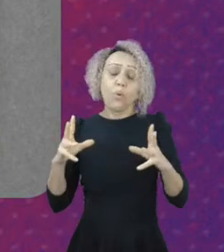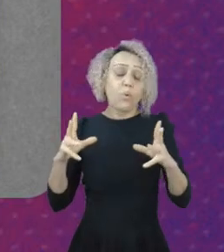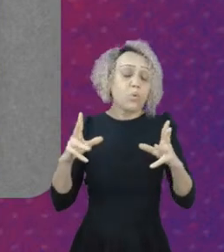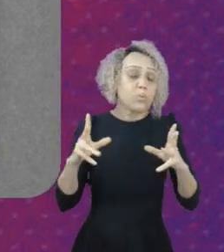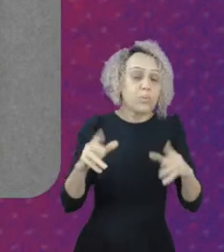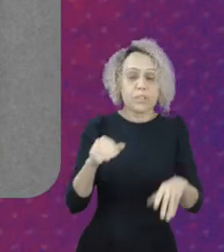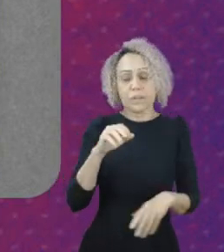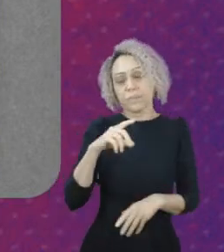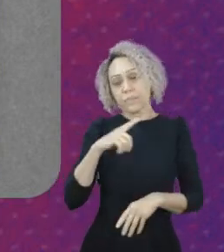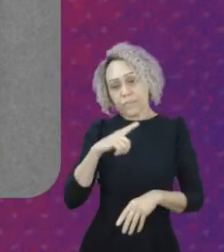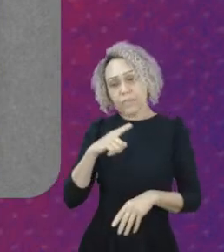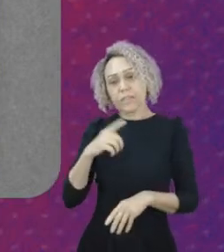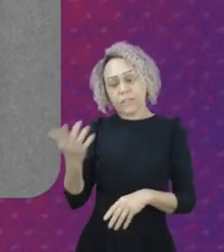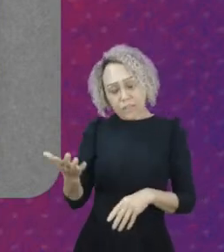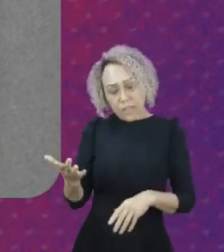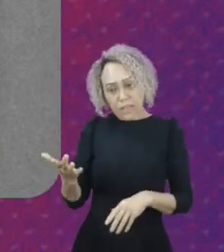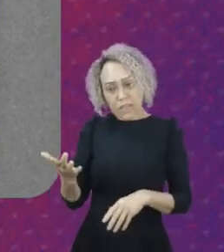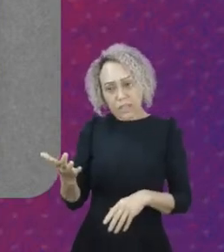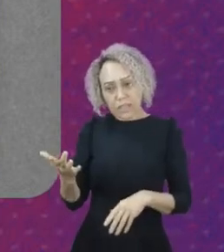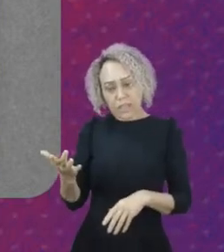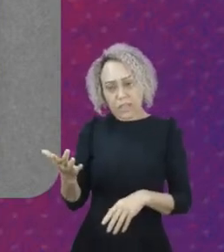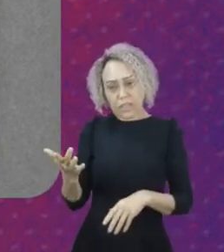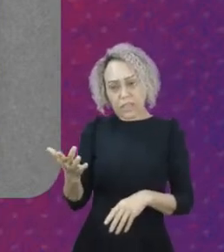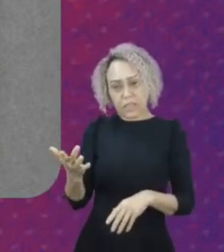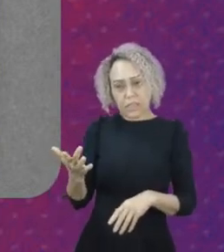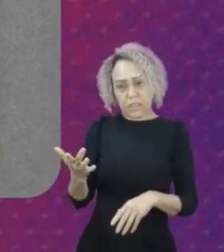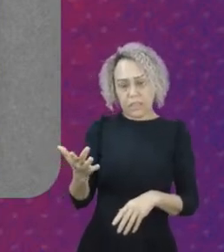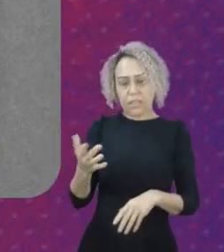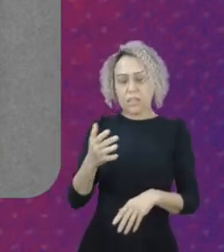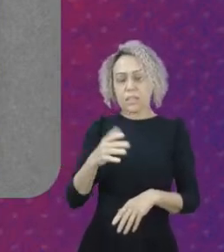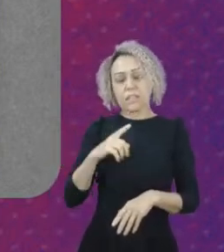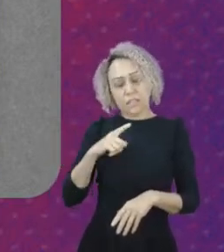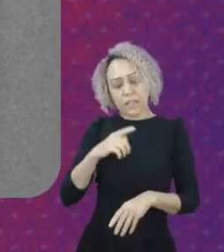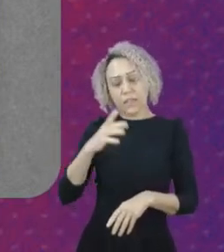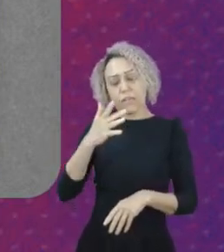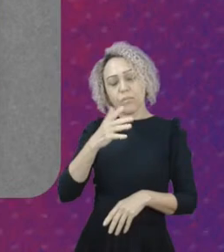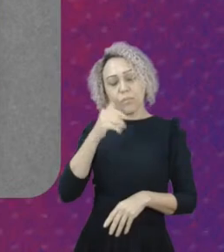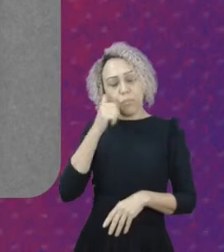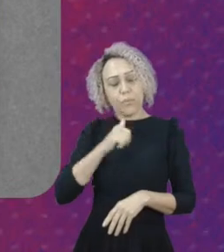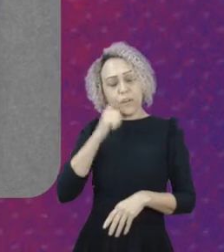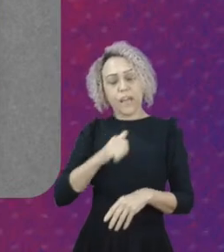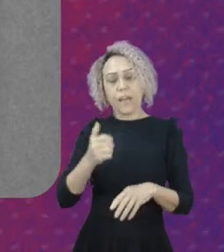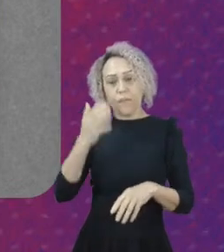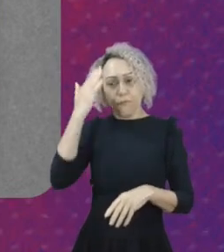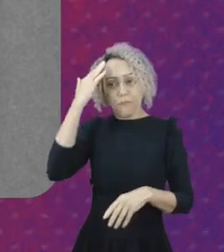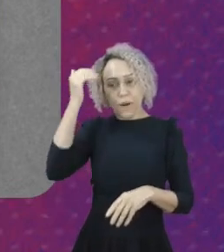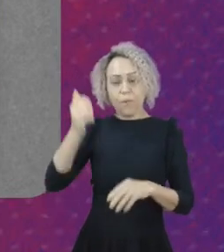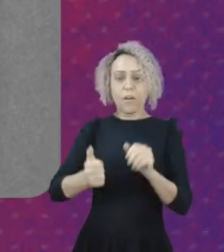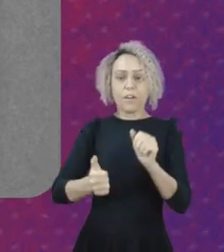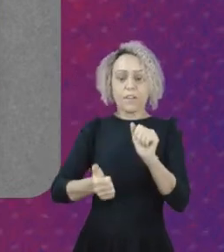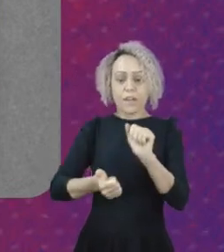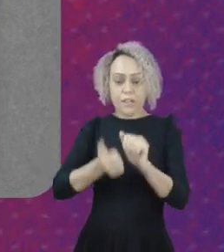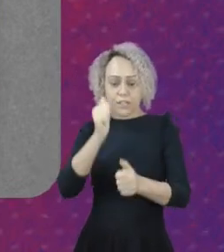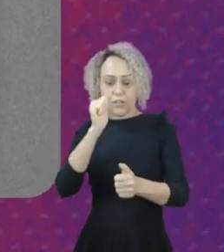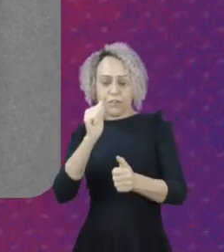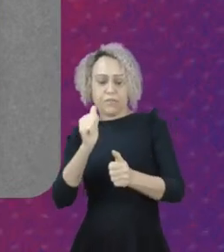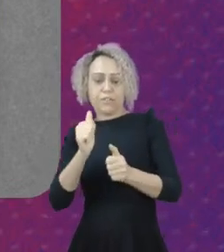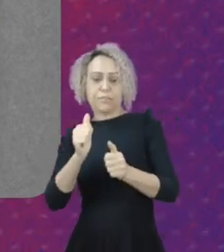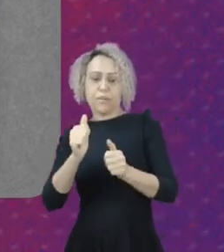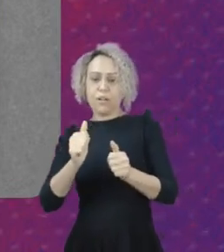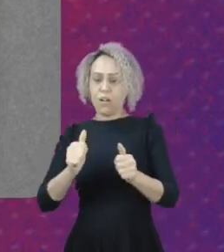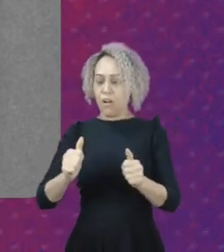gente poderia dizer que seria uma referência positiva para as meninas. Mas a gente não diz, porque a gente